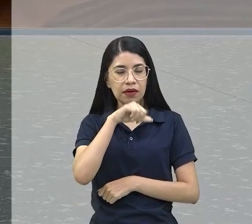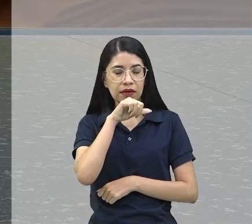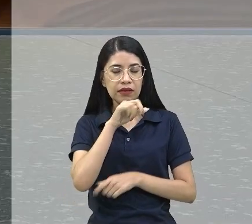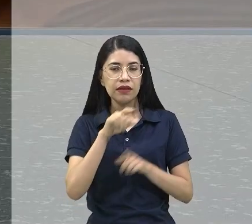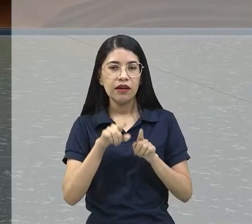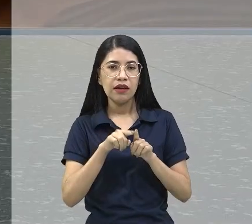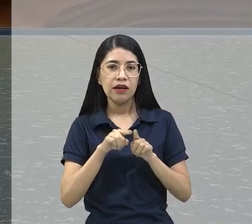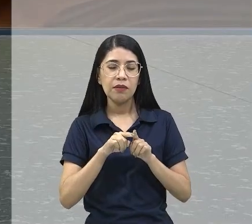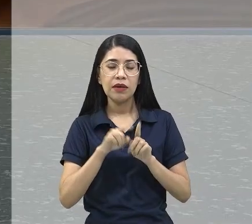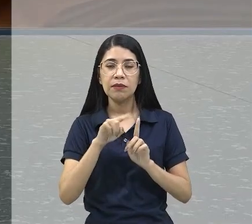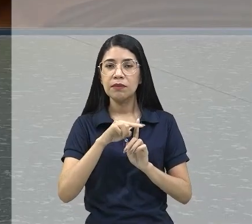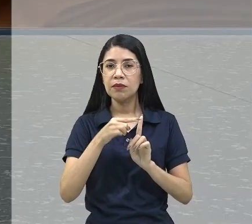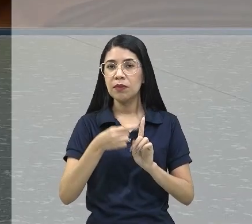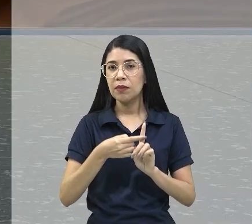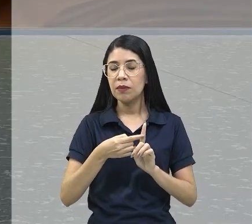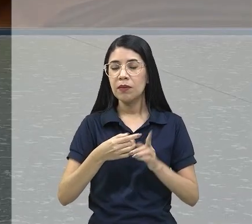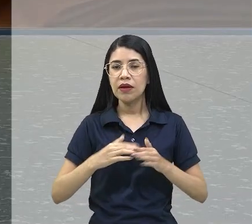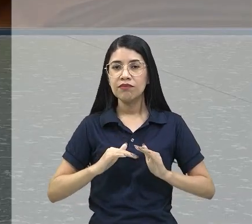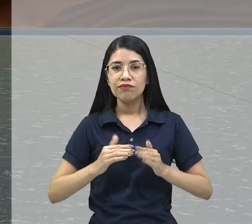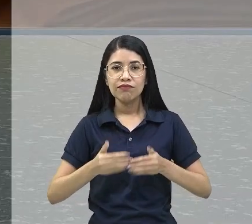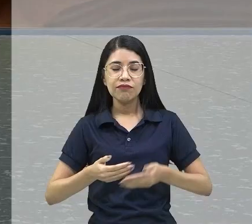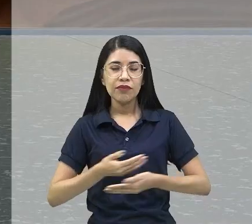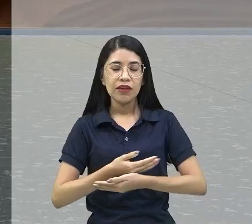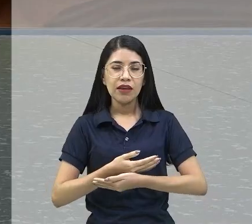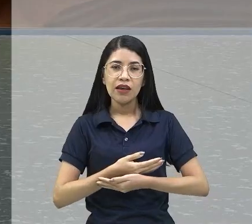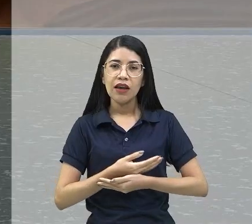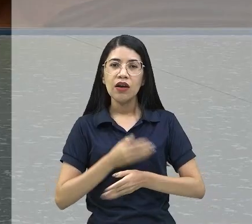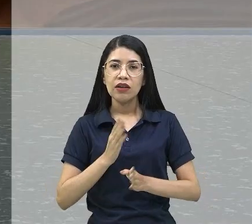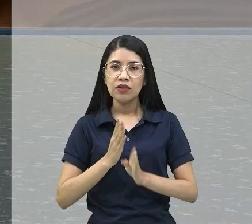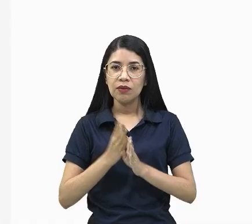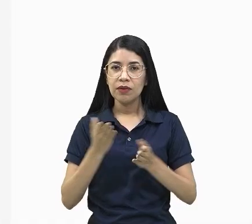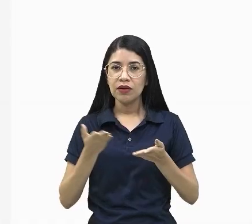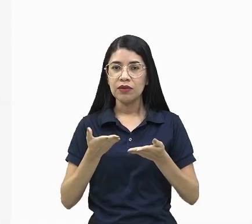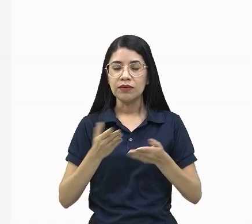feto? Vamos descobrir juntos na aula de hoje.